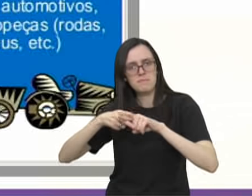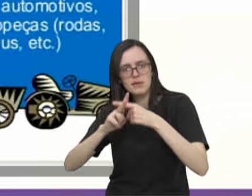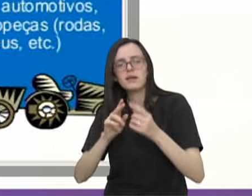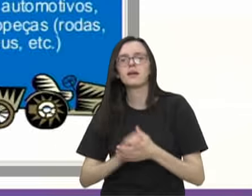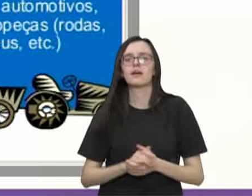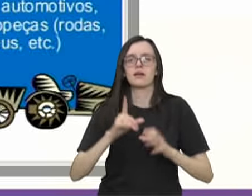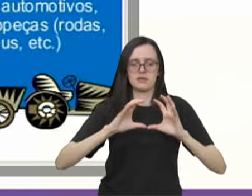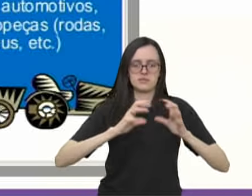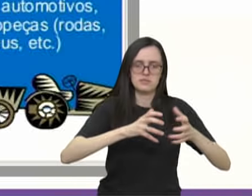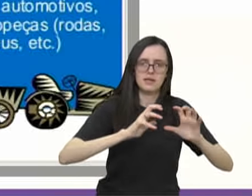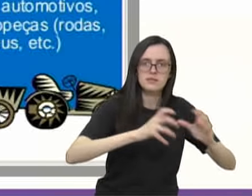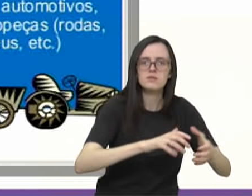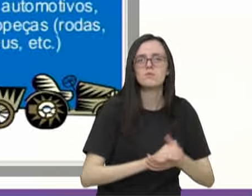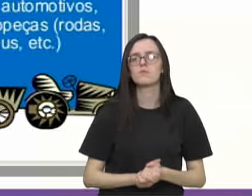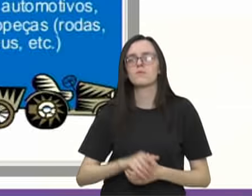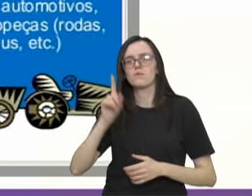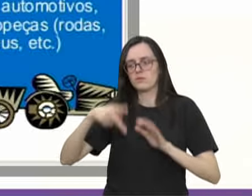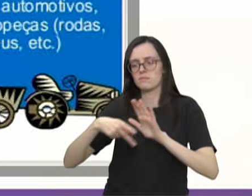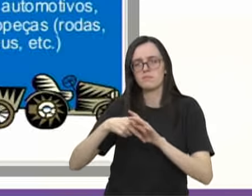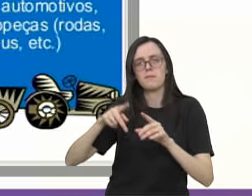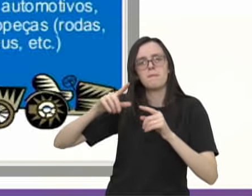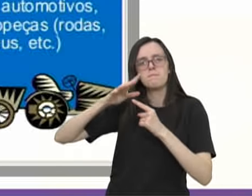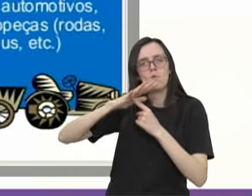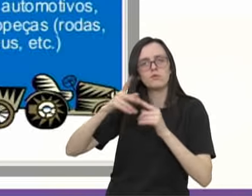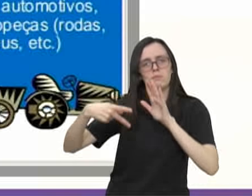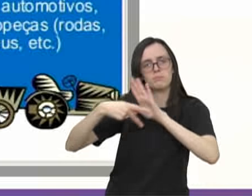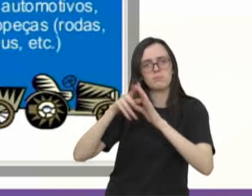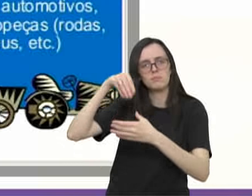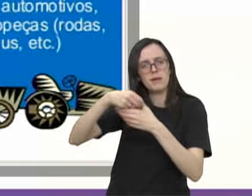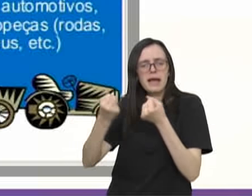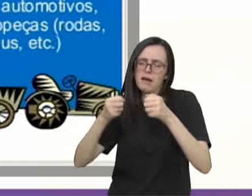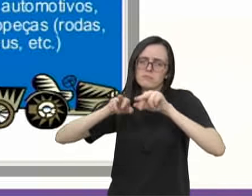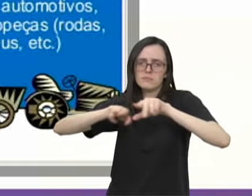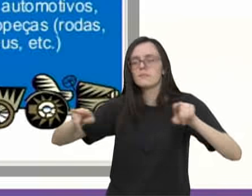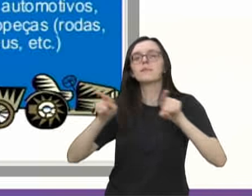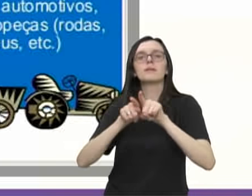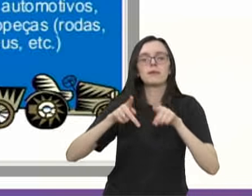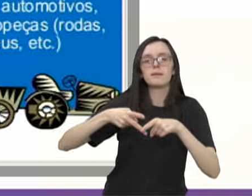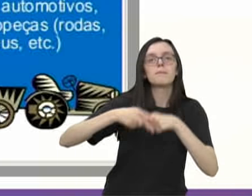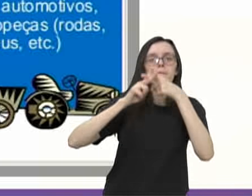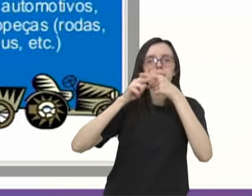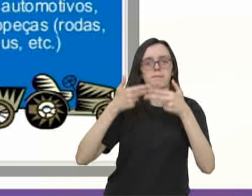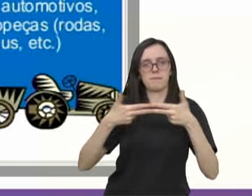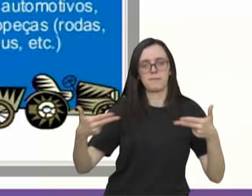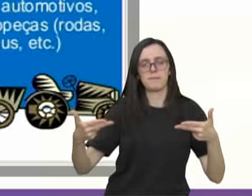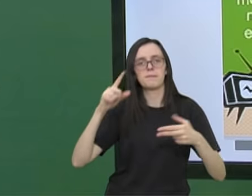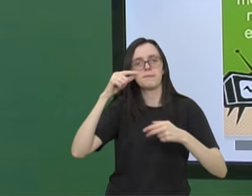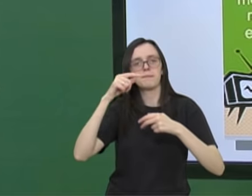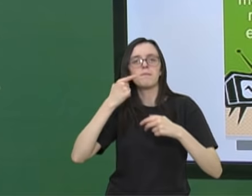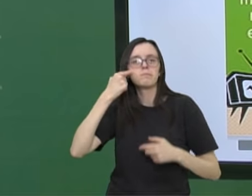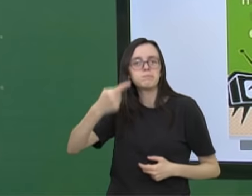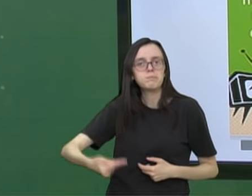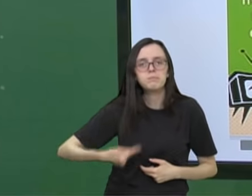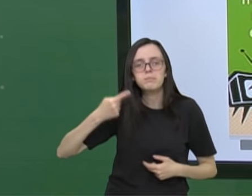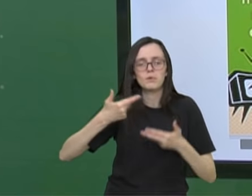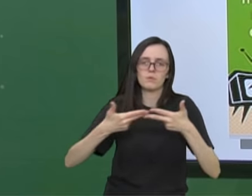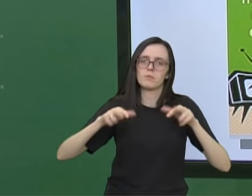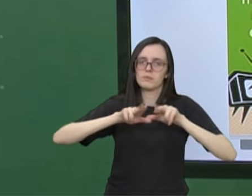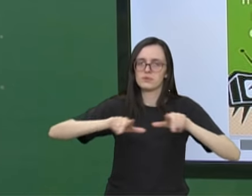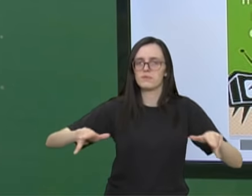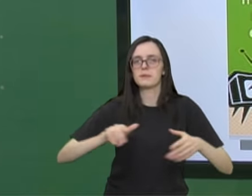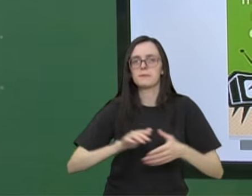tratores motores automotivos e a questão também da das autopeças o que que vem a ser rodas pneus